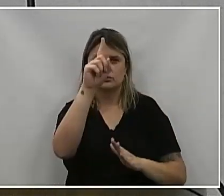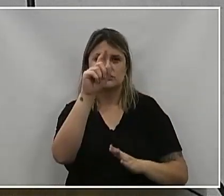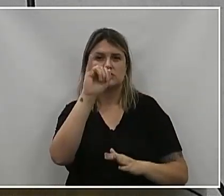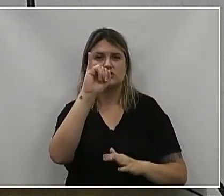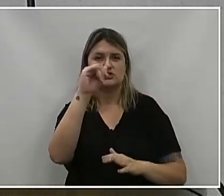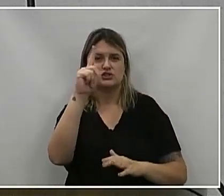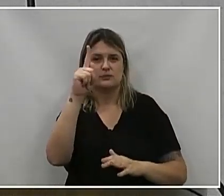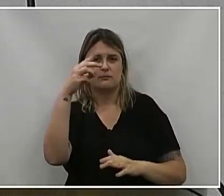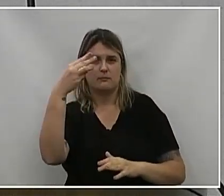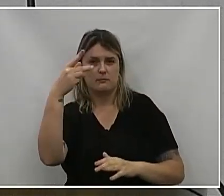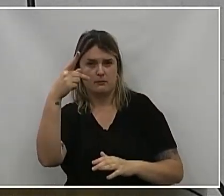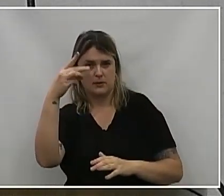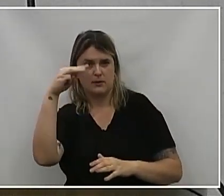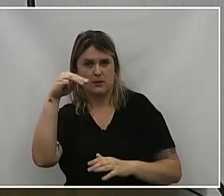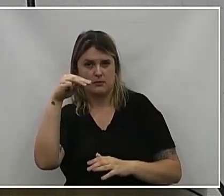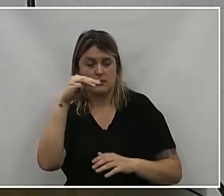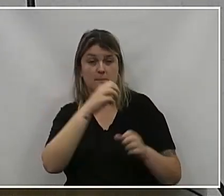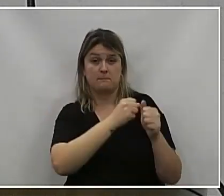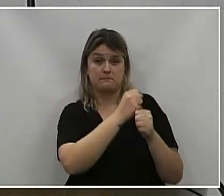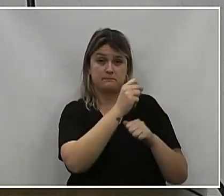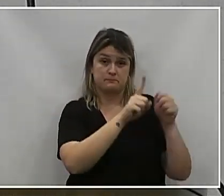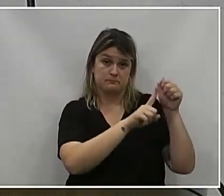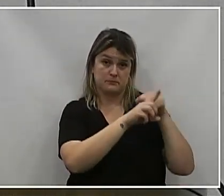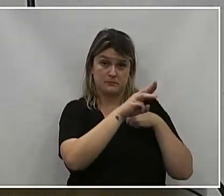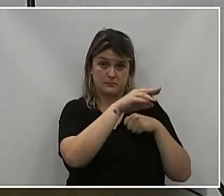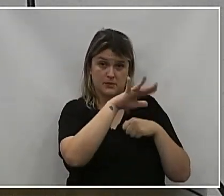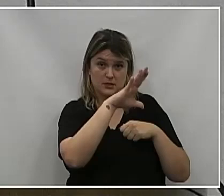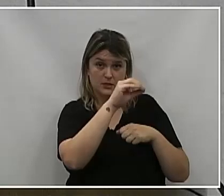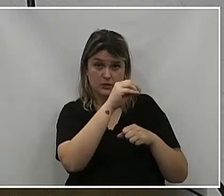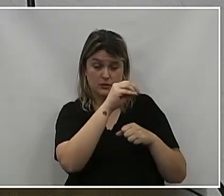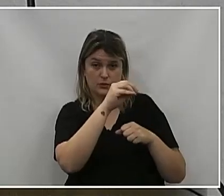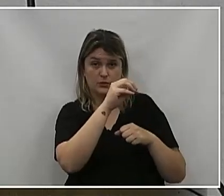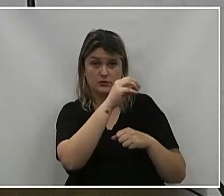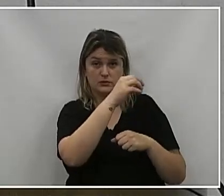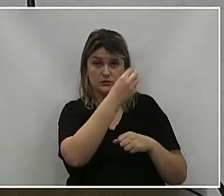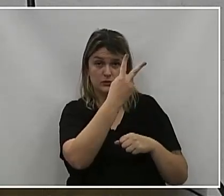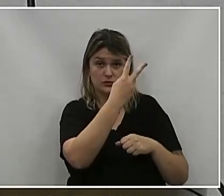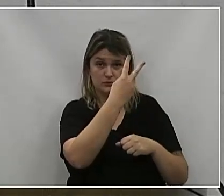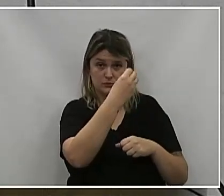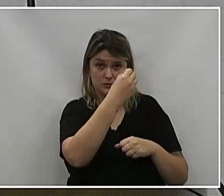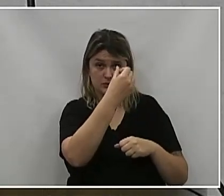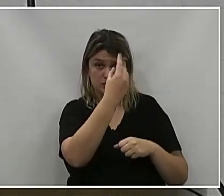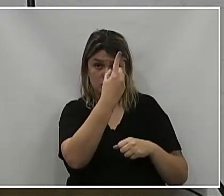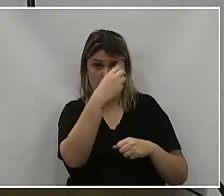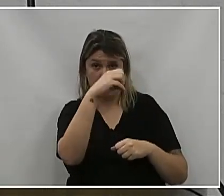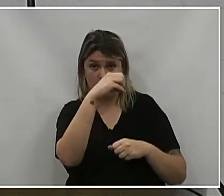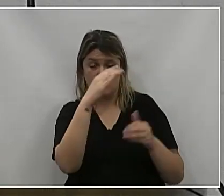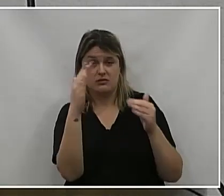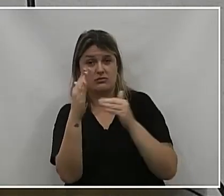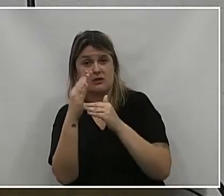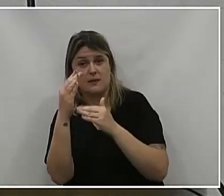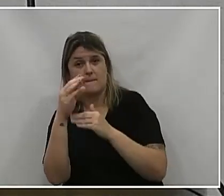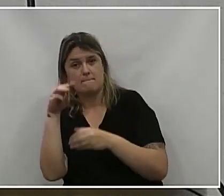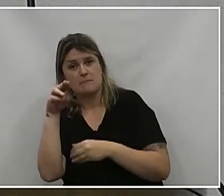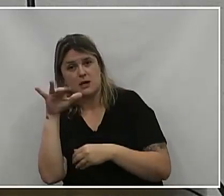Nesse período de maio de 2019 a maio de 2020, ela chegou a